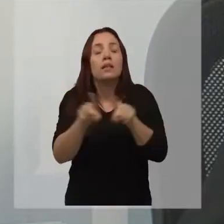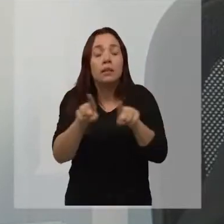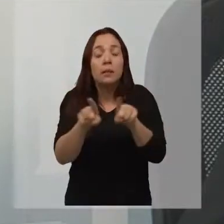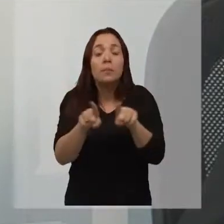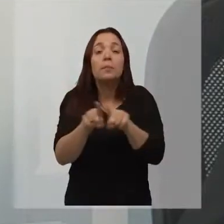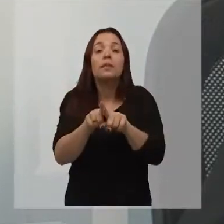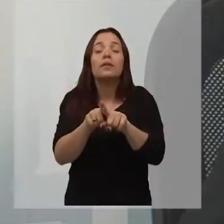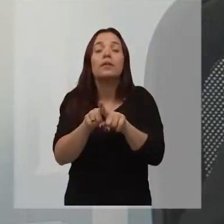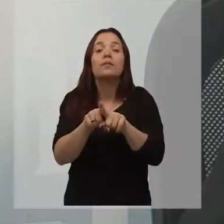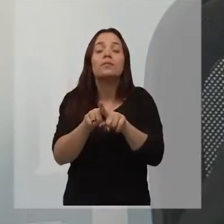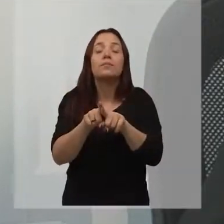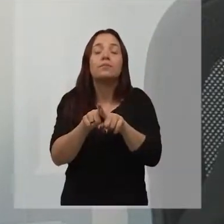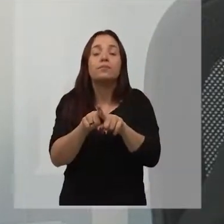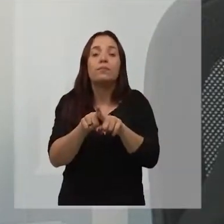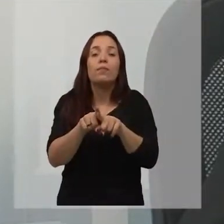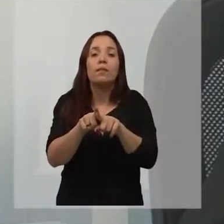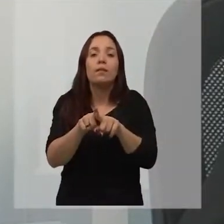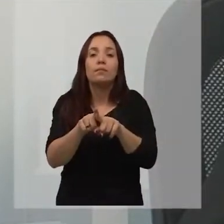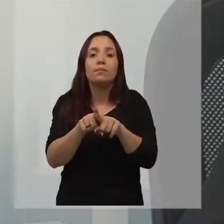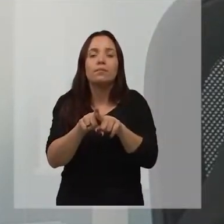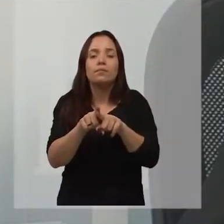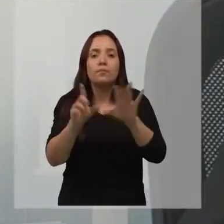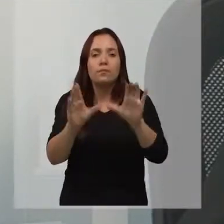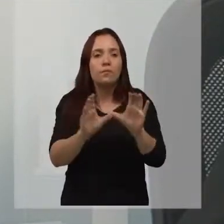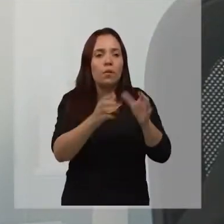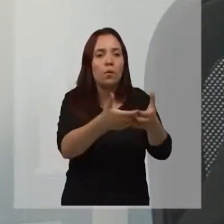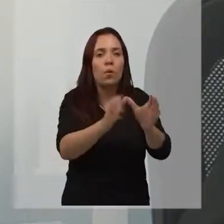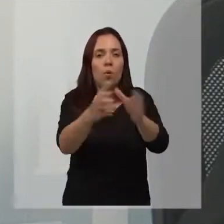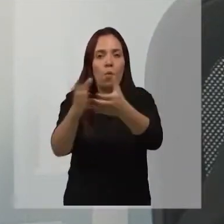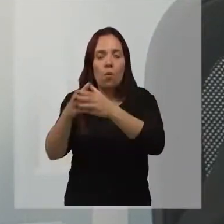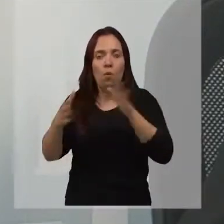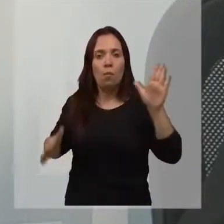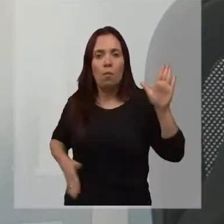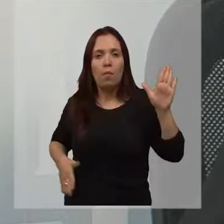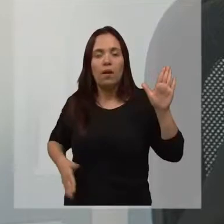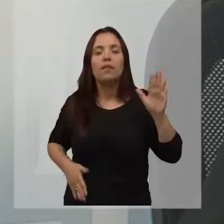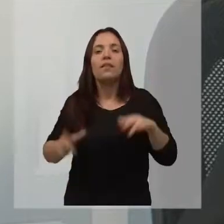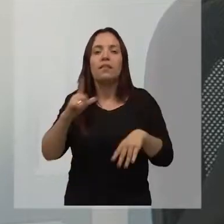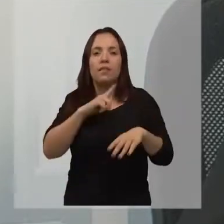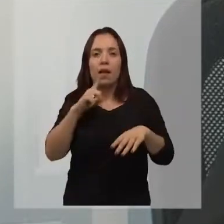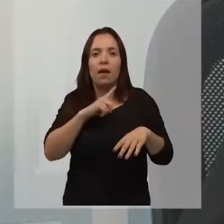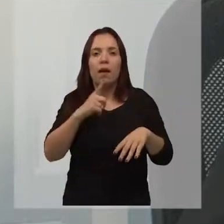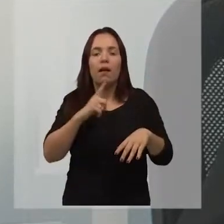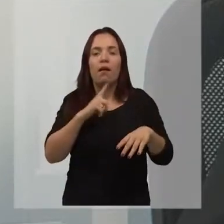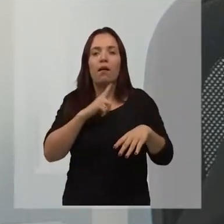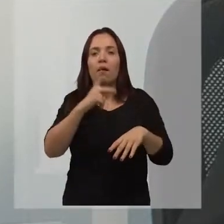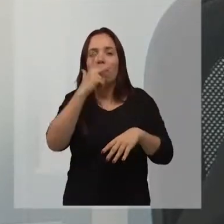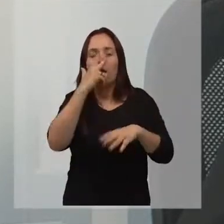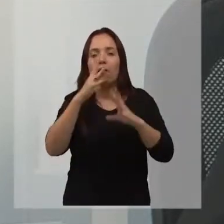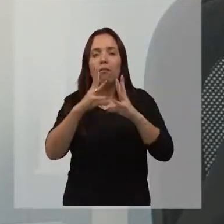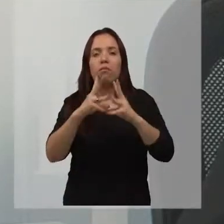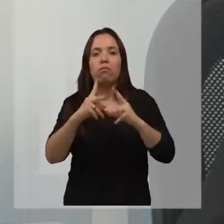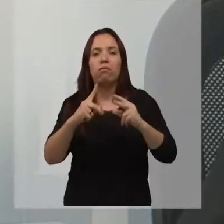maneira, as organizações criminosas estão perdendo a sua capacidade de se autofinanciar. E o